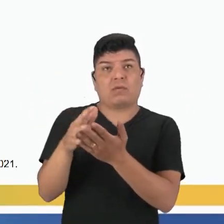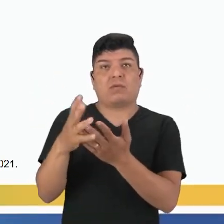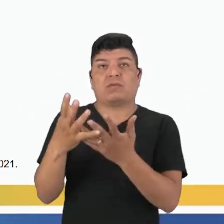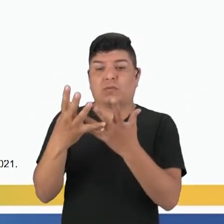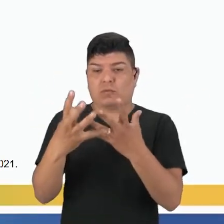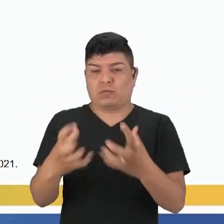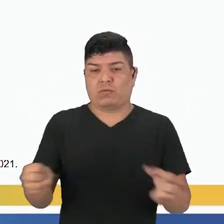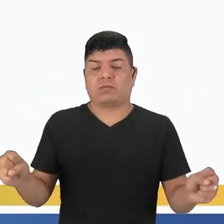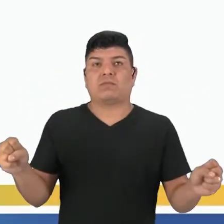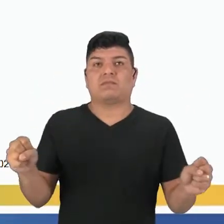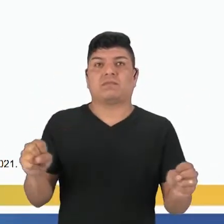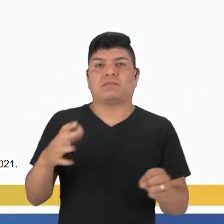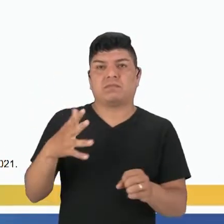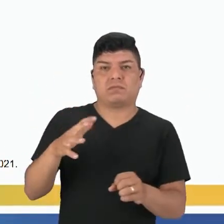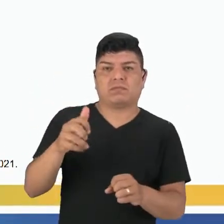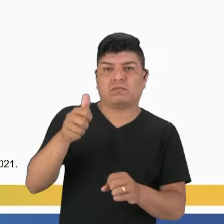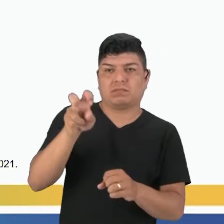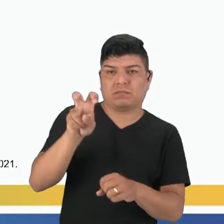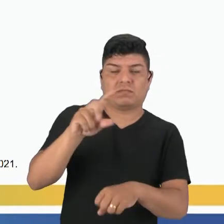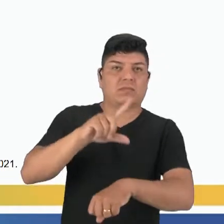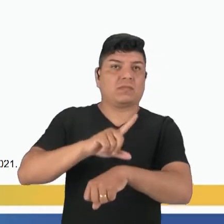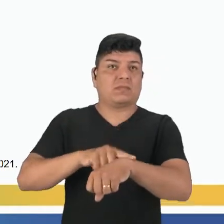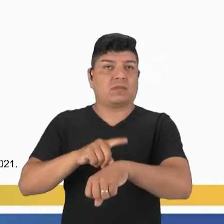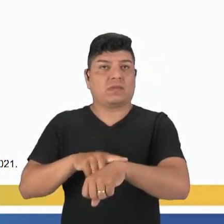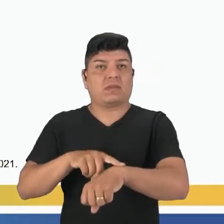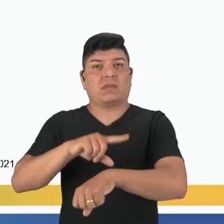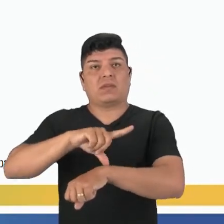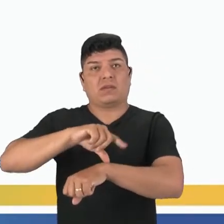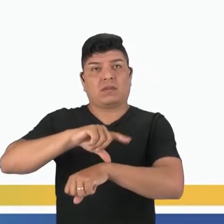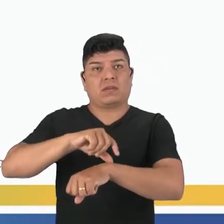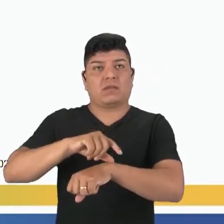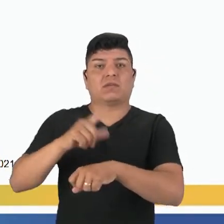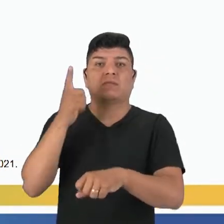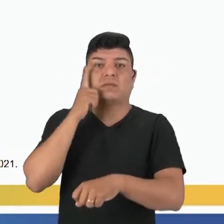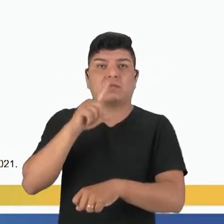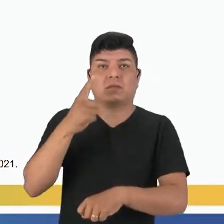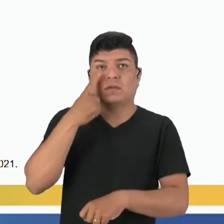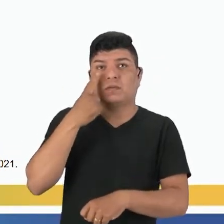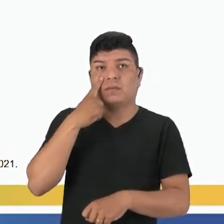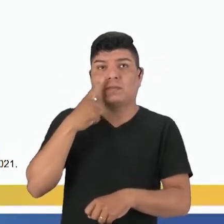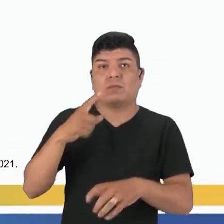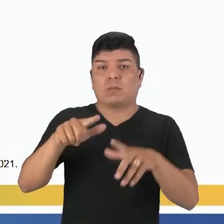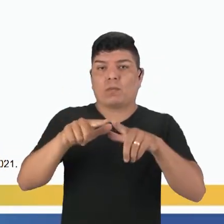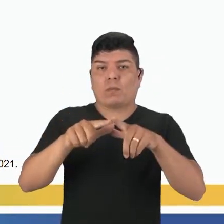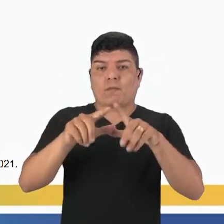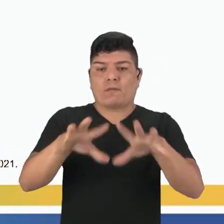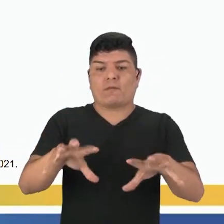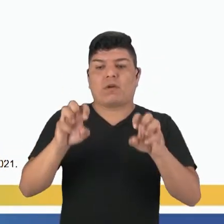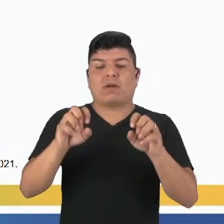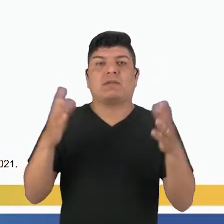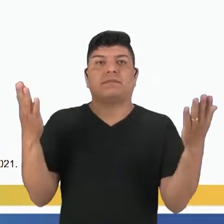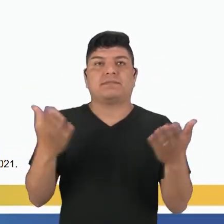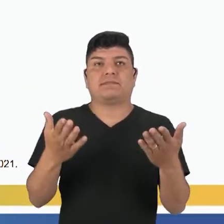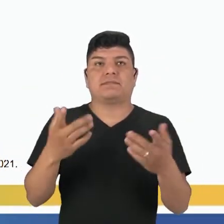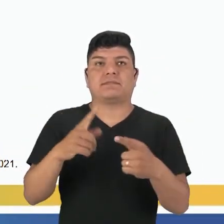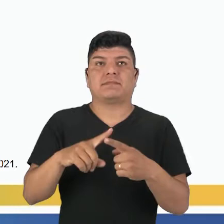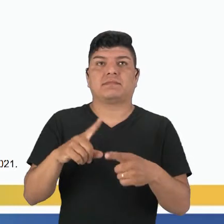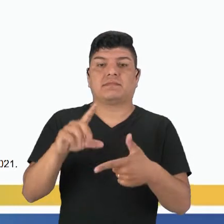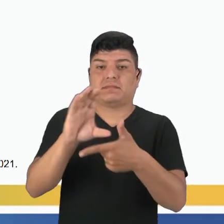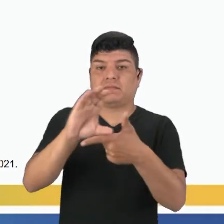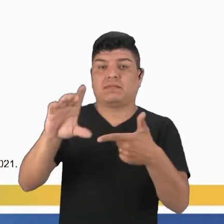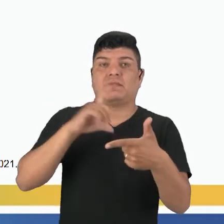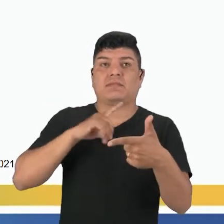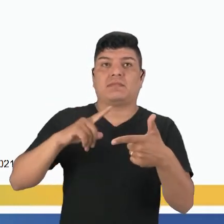Esse filtro tem que ser limpo a cada 15 horas e aqui a gente consegue ver um pouquinho porque ele está vazio, está sendo limpado agora. Na primeira camada ele vai ter